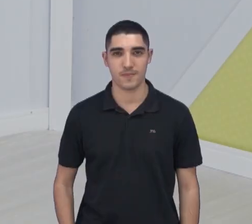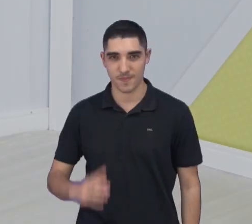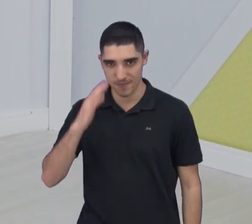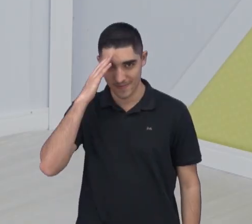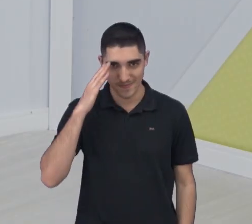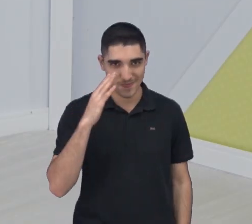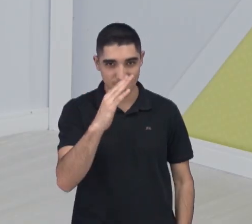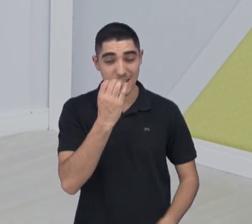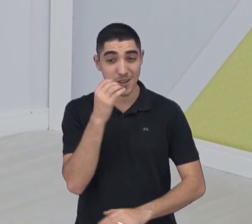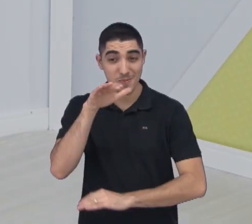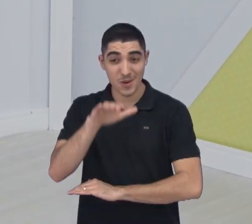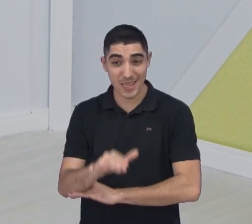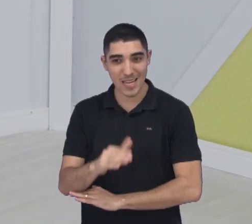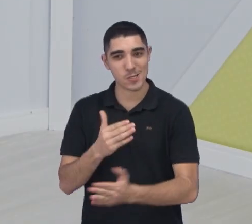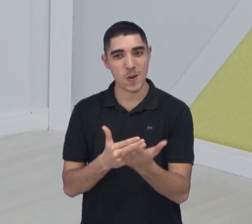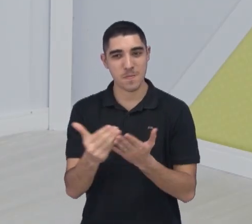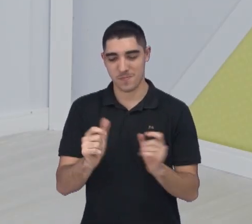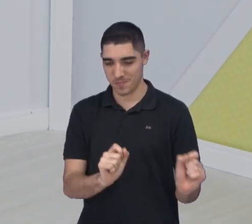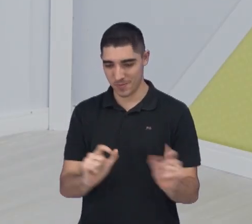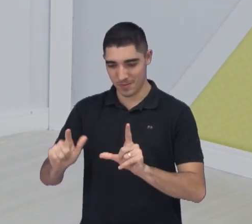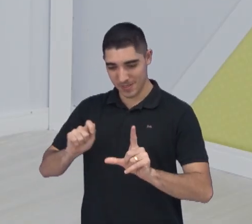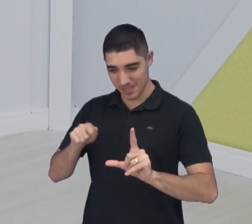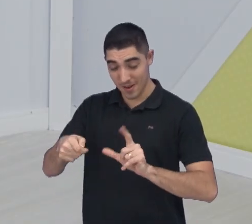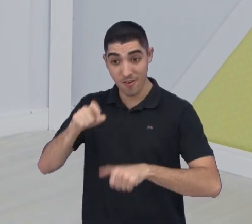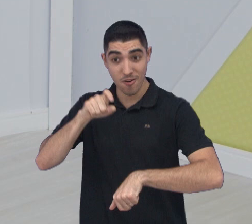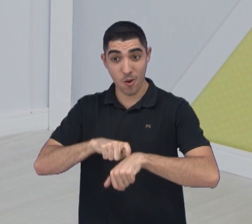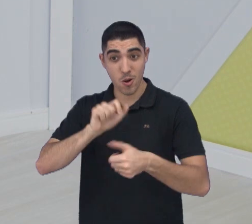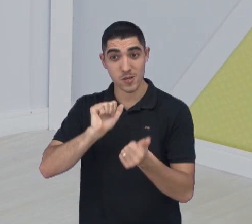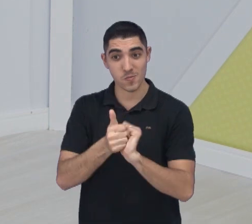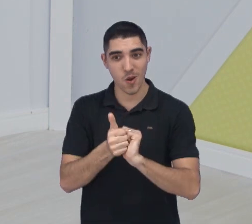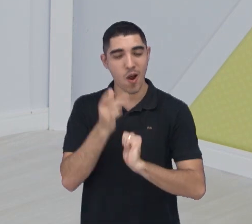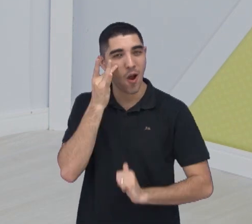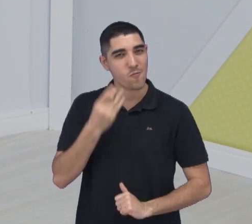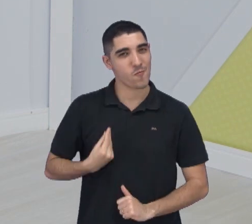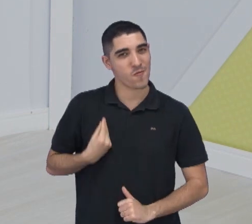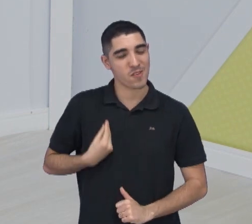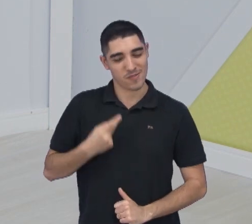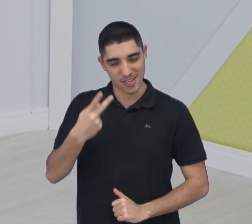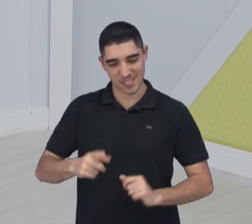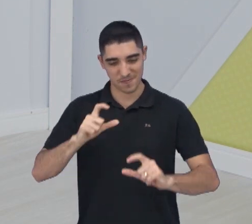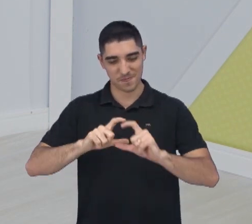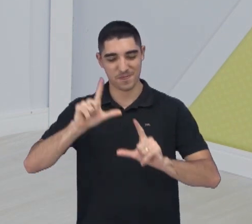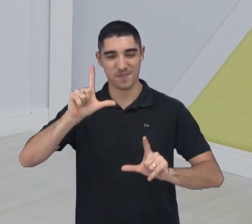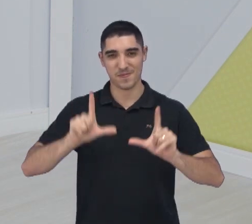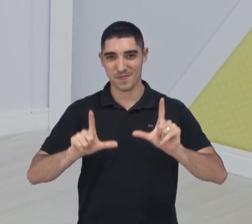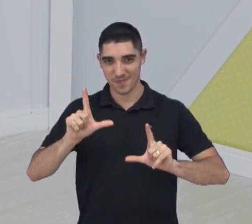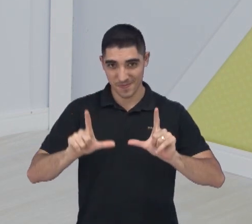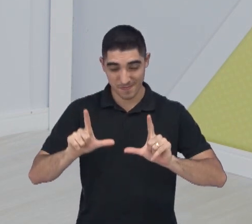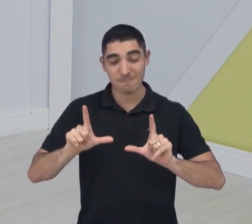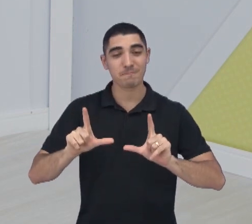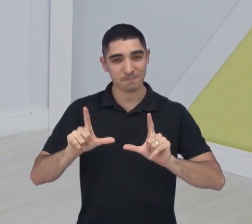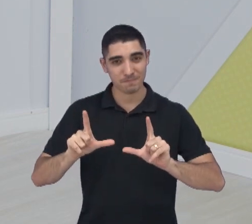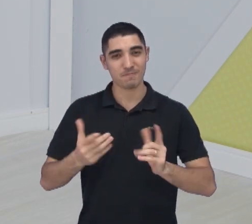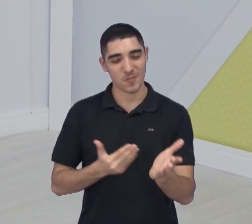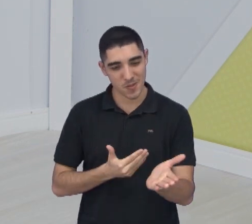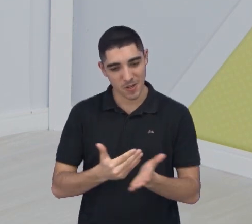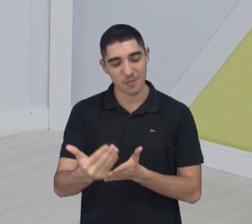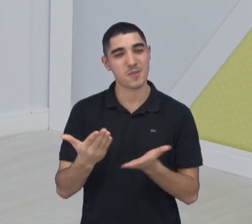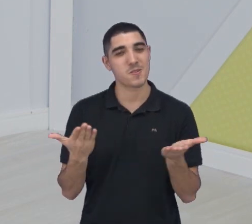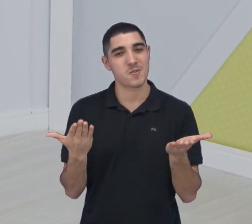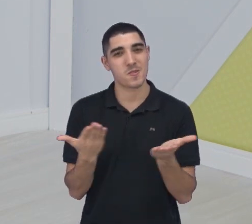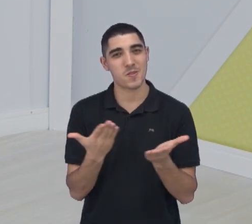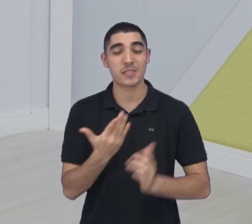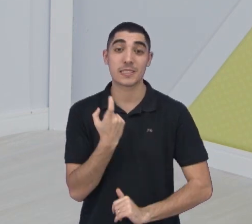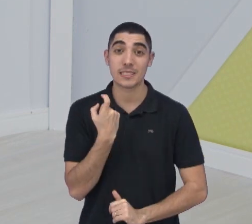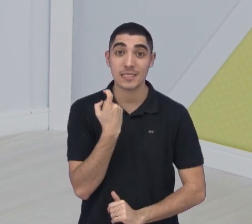Fala galera, uma boa tarde para você. Está começando o Ao Vivaço, o programa Hora do Esporte aqui na tela da TV Câmara de São José dos Campos. Estamos